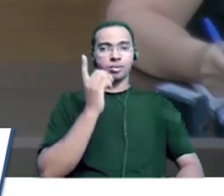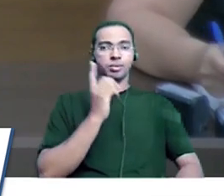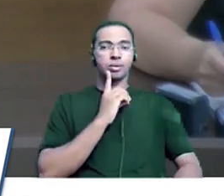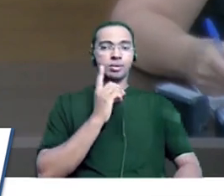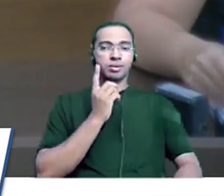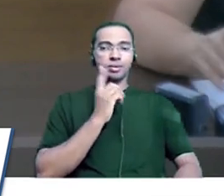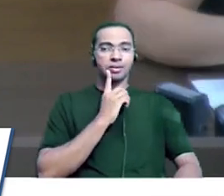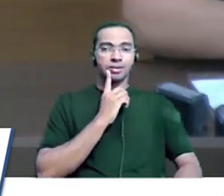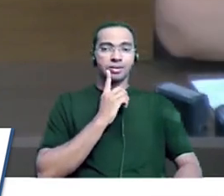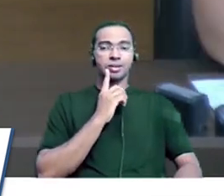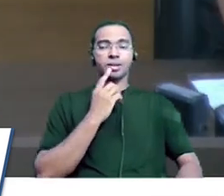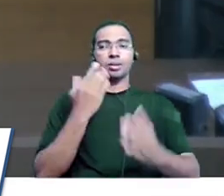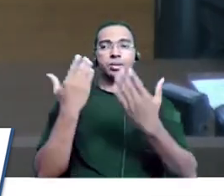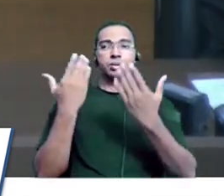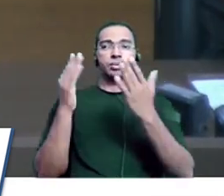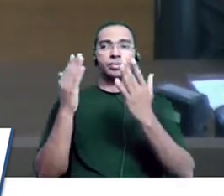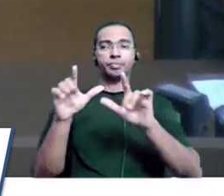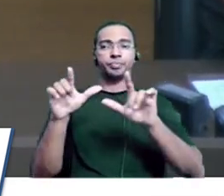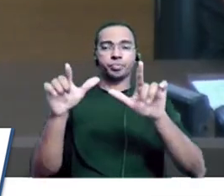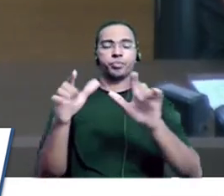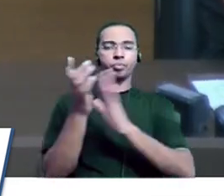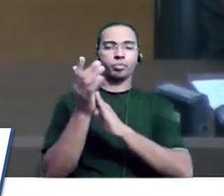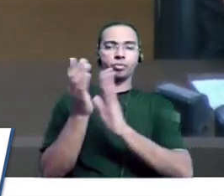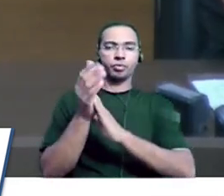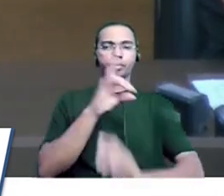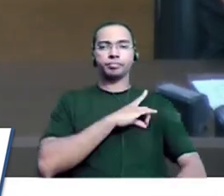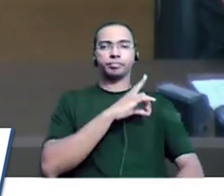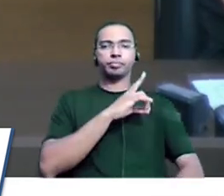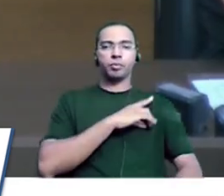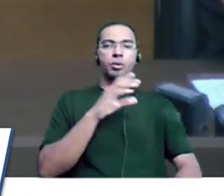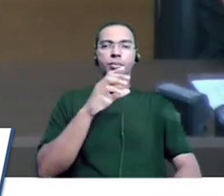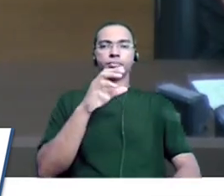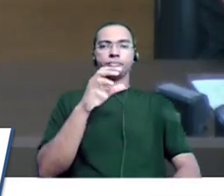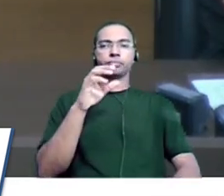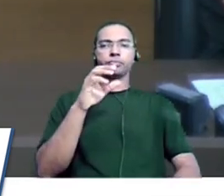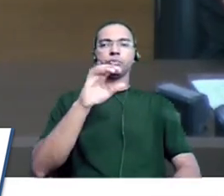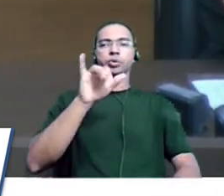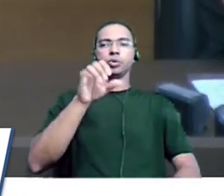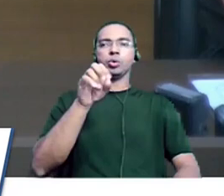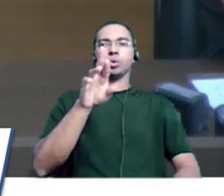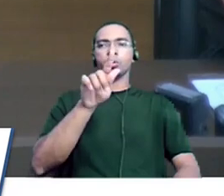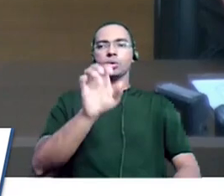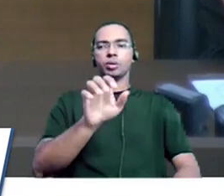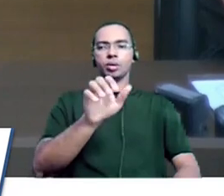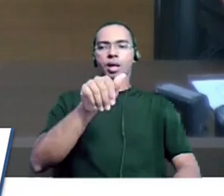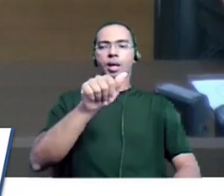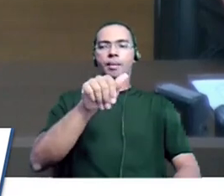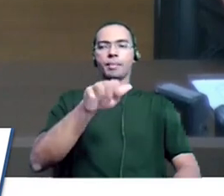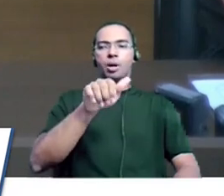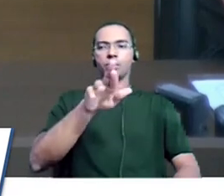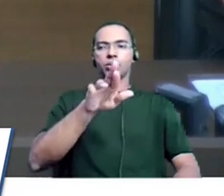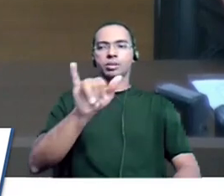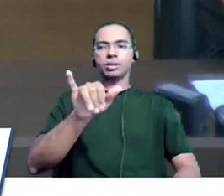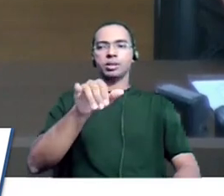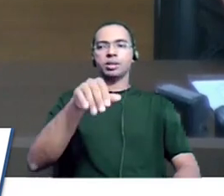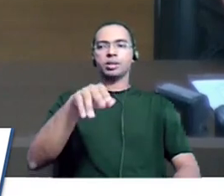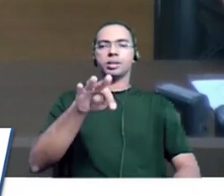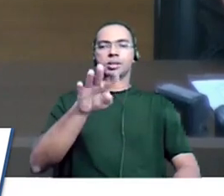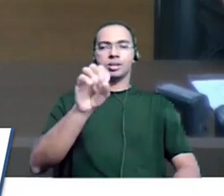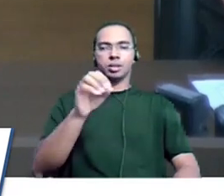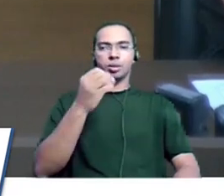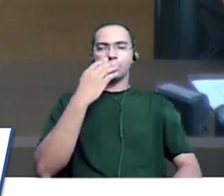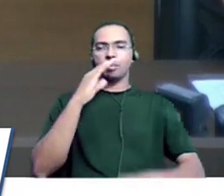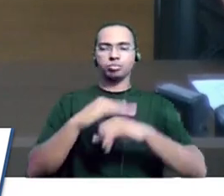Moção de aplausos e congratulações ao delegado da Polícia Civil, Dr. Jorge Amauri Cury Neto, pelo notório e admirável